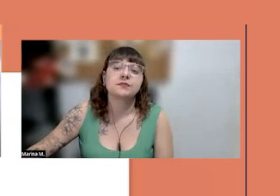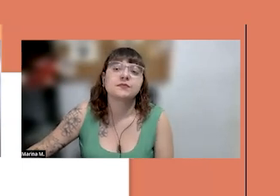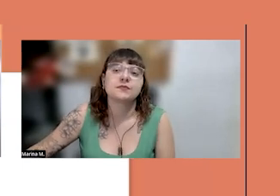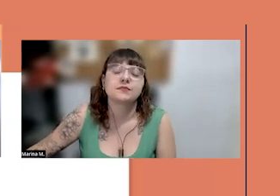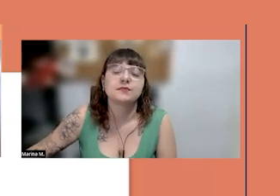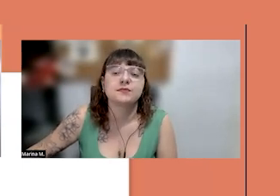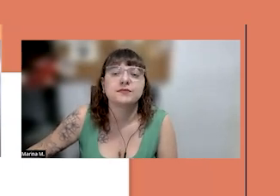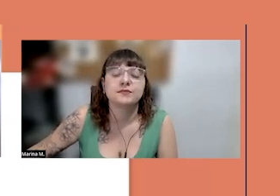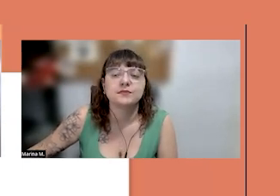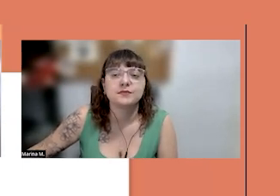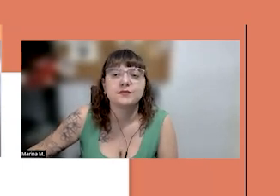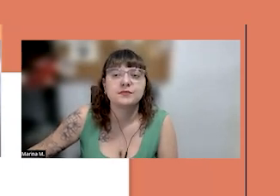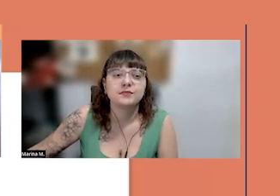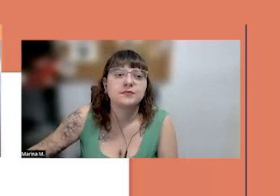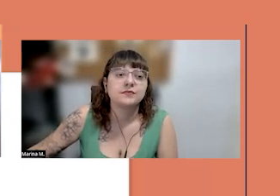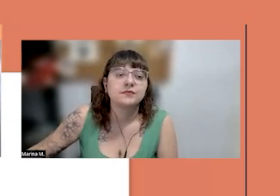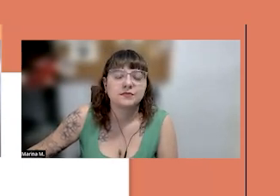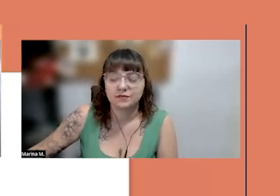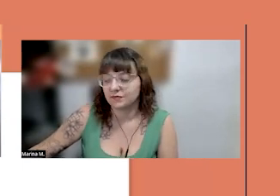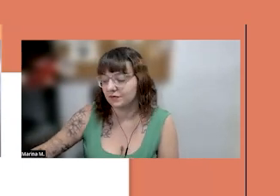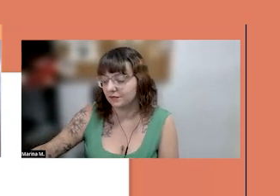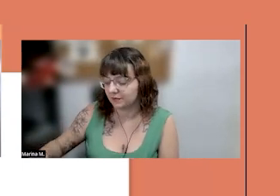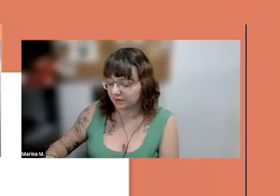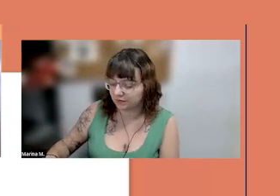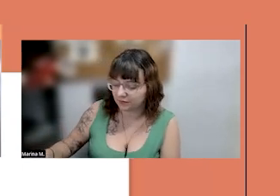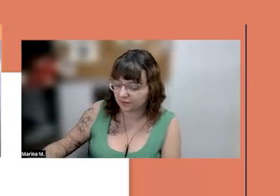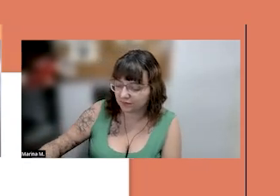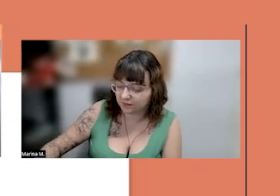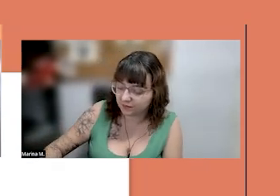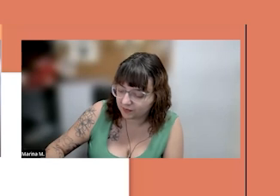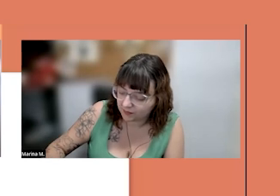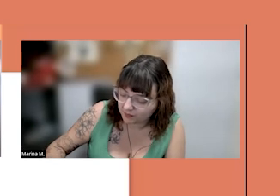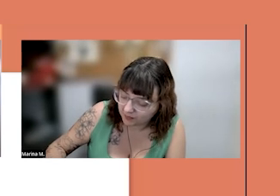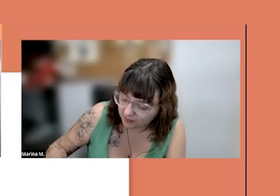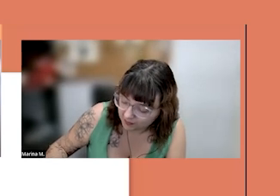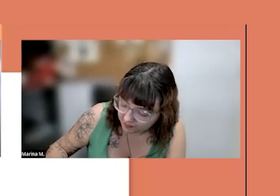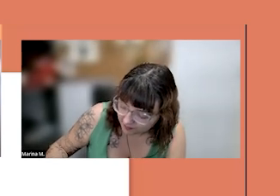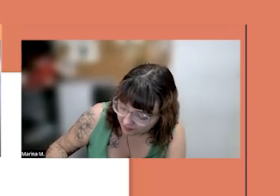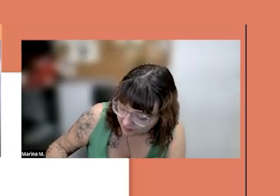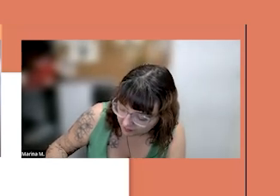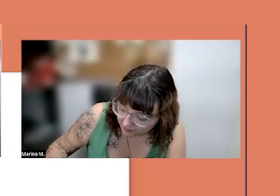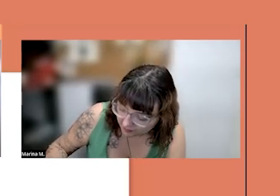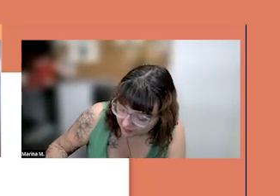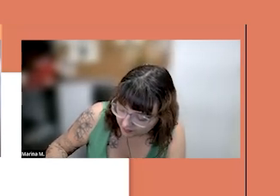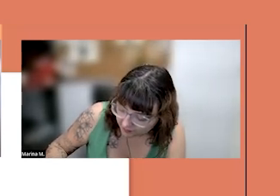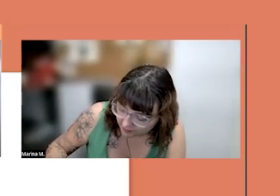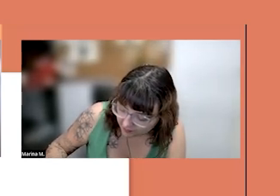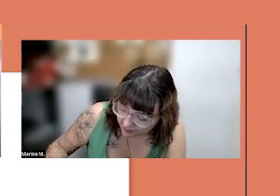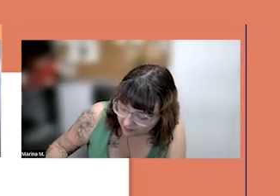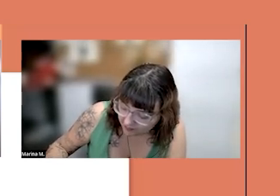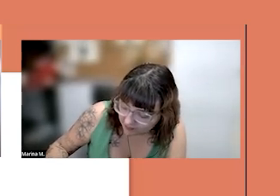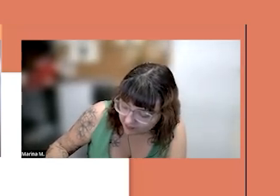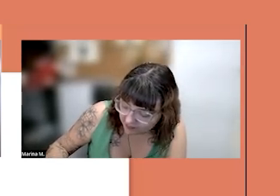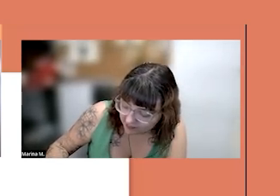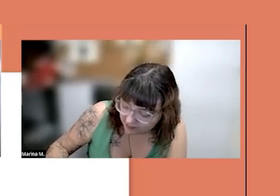identificar qual pode ser a melhor para você? Para isso existe o EPSG, que é esse